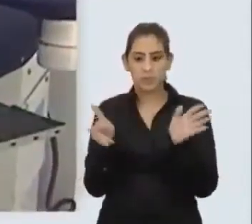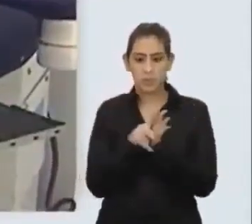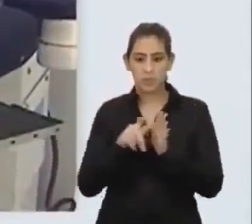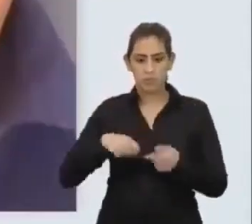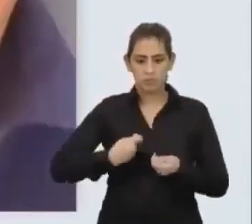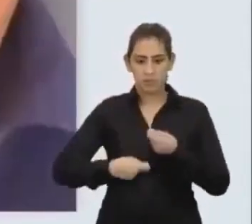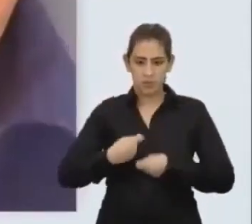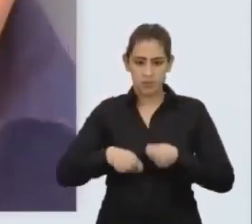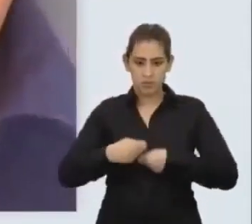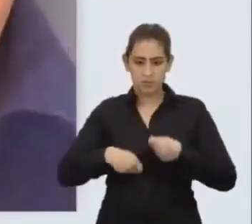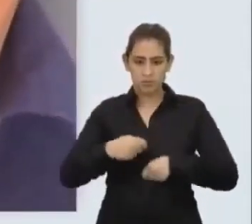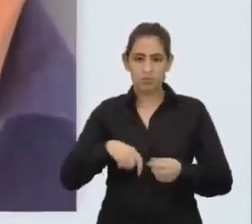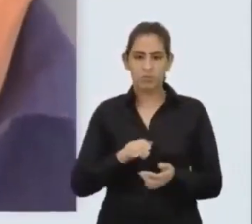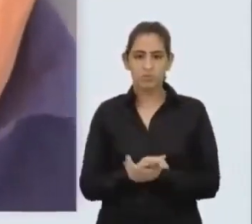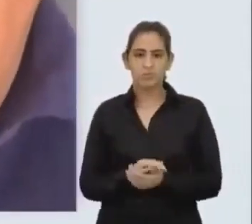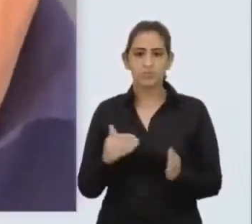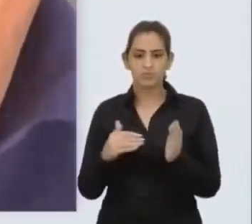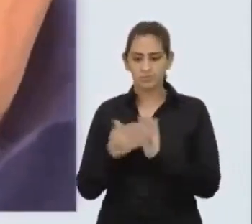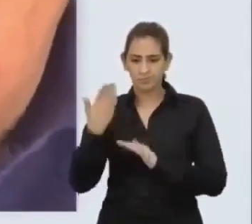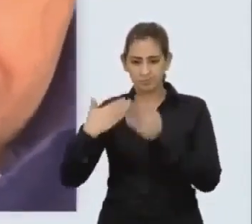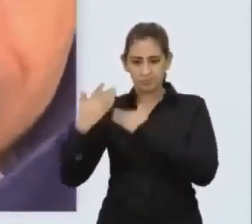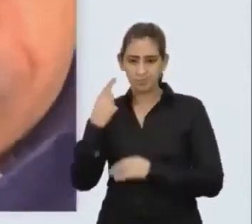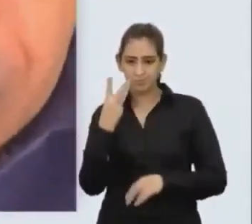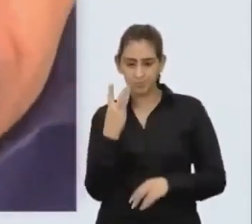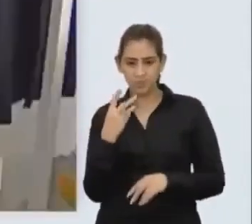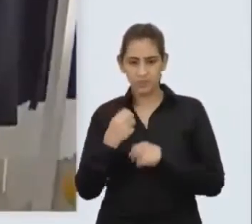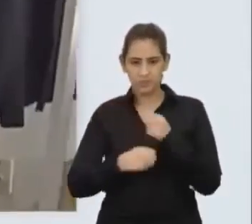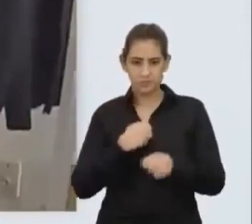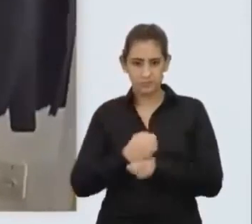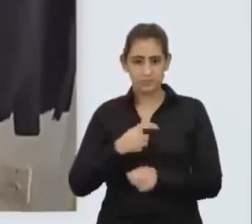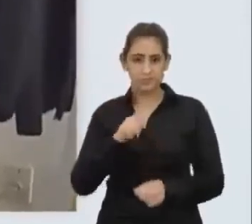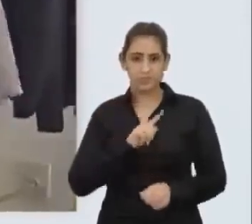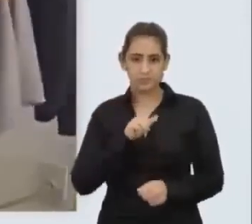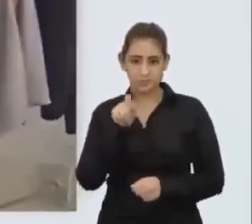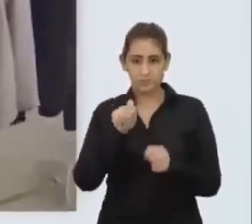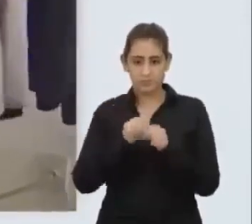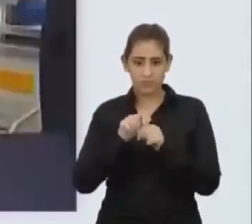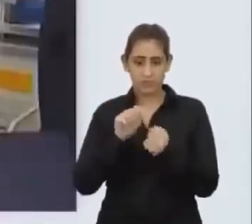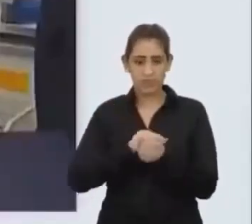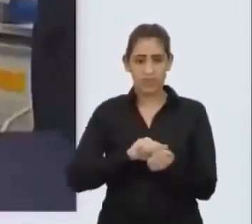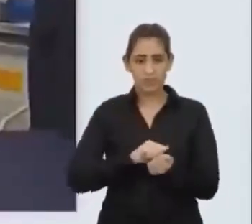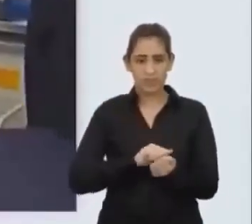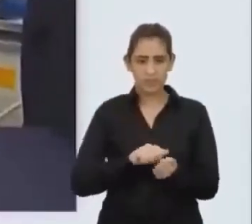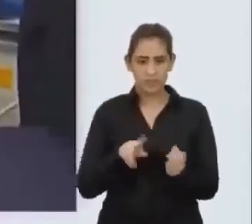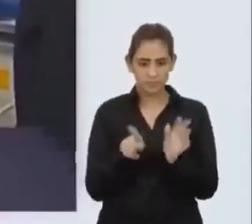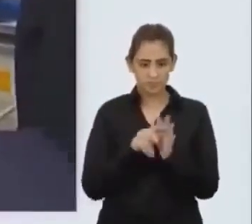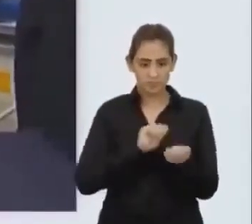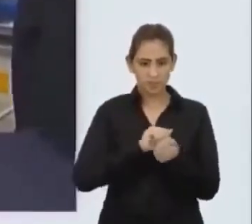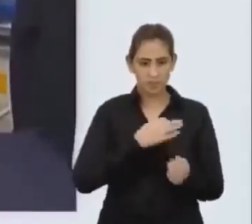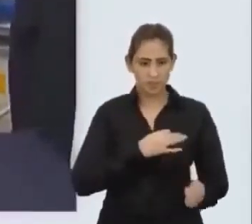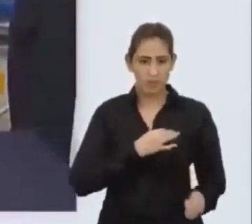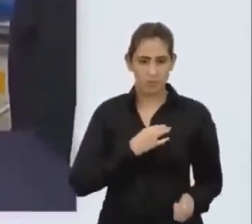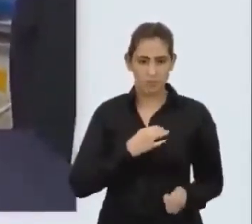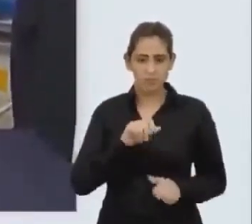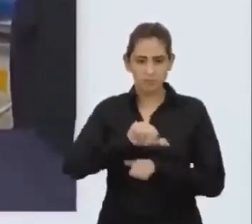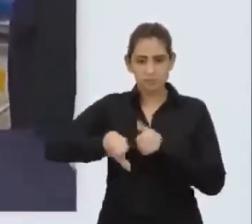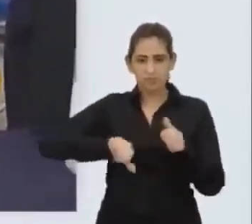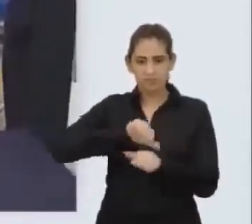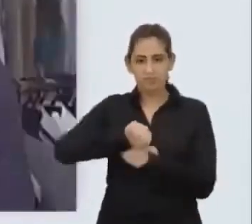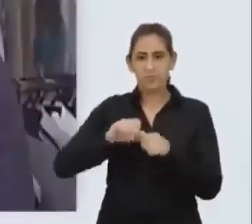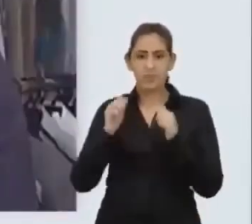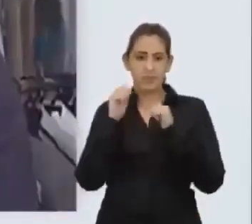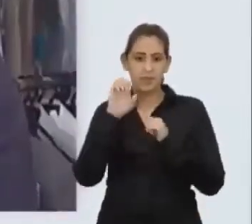próprio negócio há 13 anos João Márcio montou esta Lavanderia e se transformou em pequeno